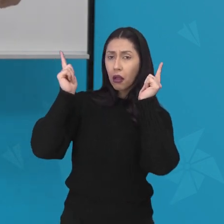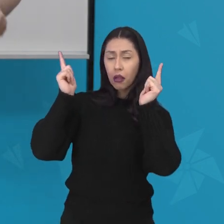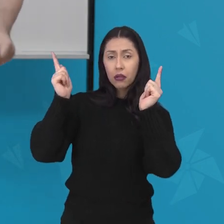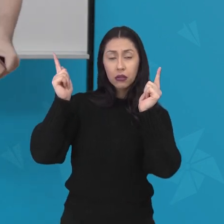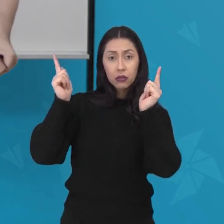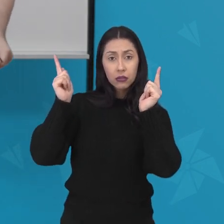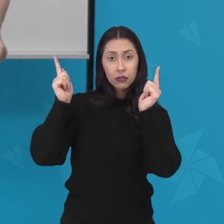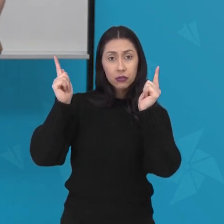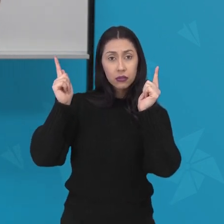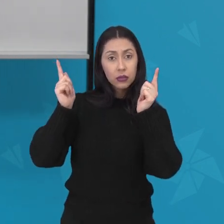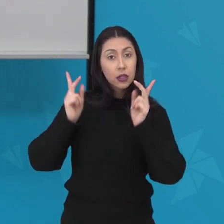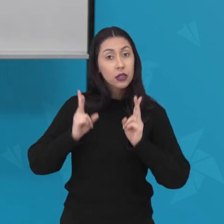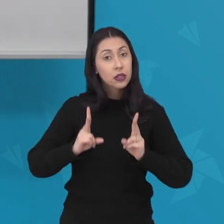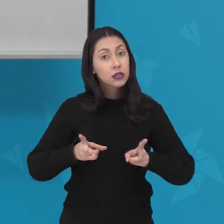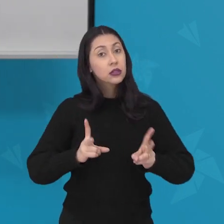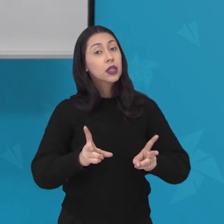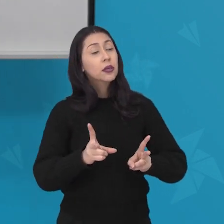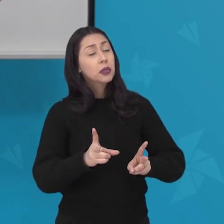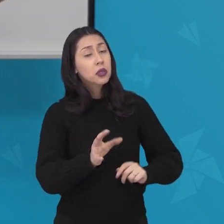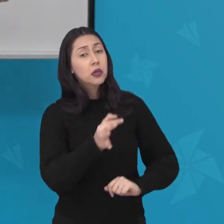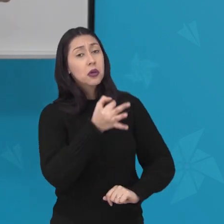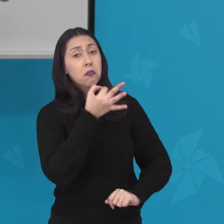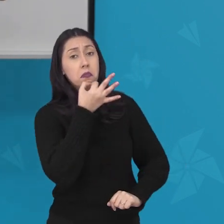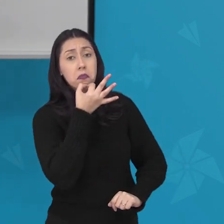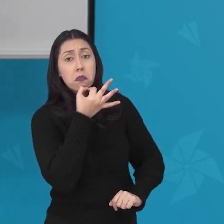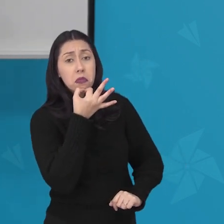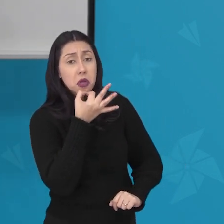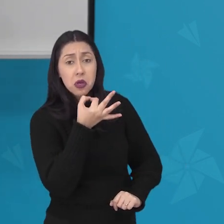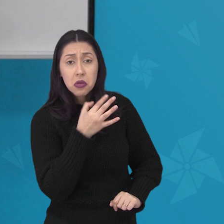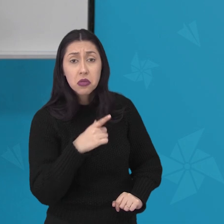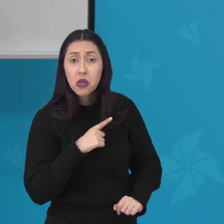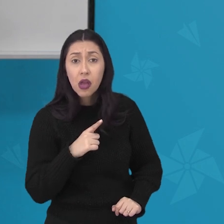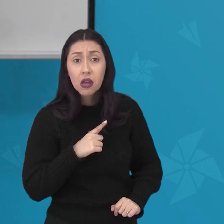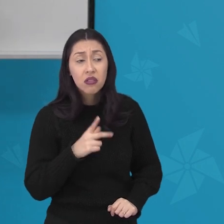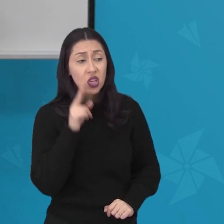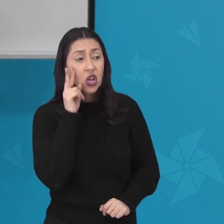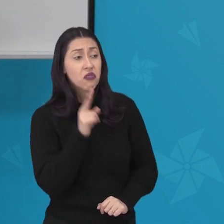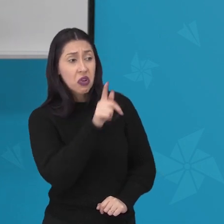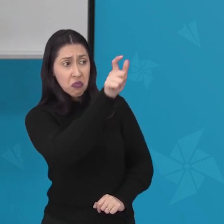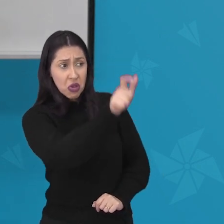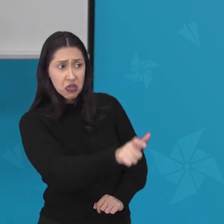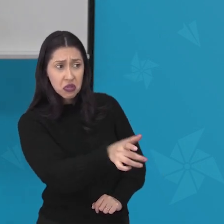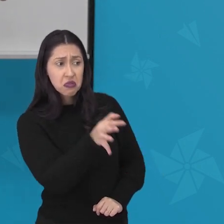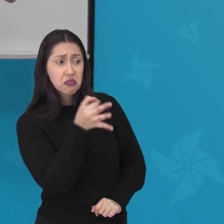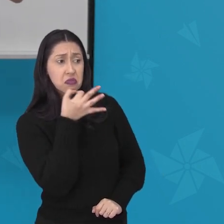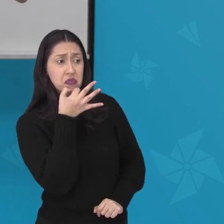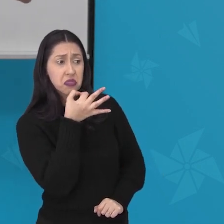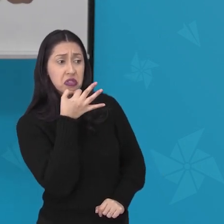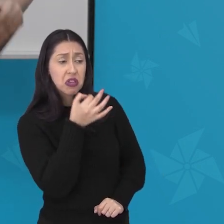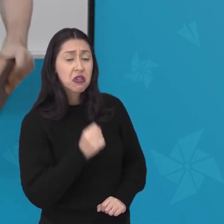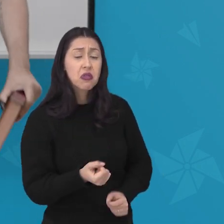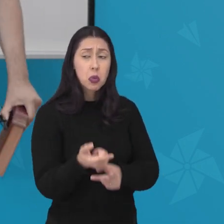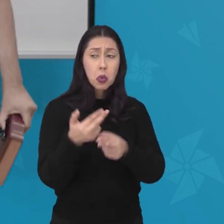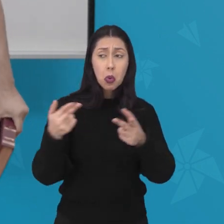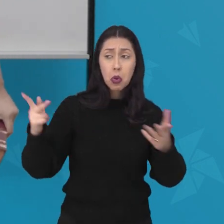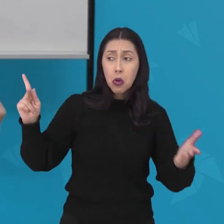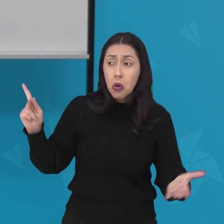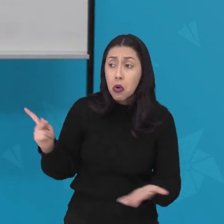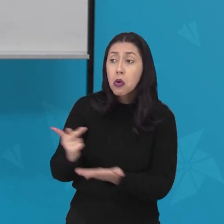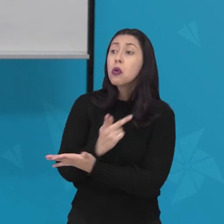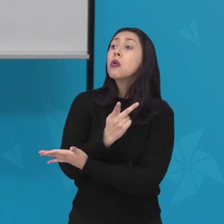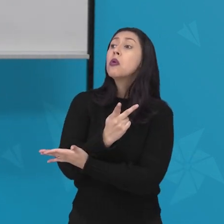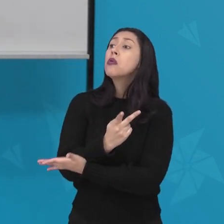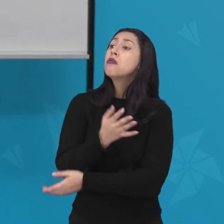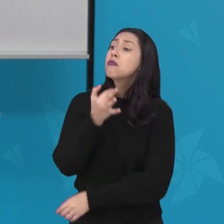baladas, sempre temos opiniões sobre pessoas, coisas que